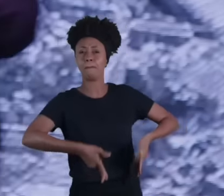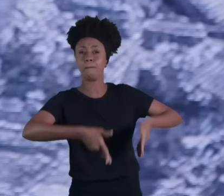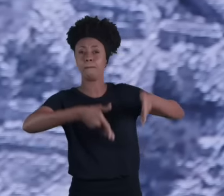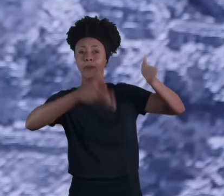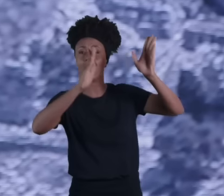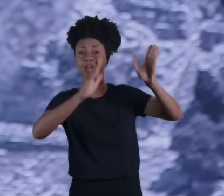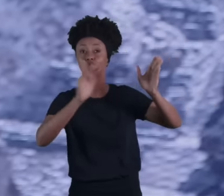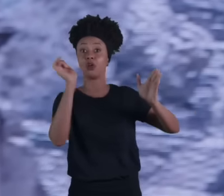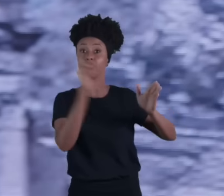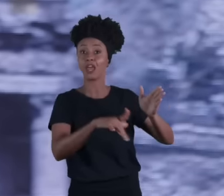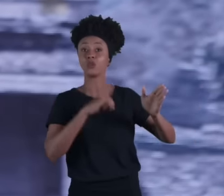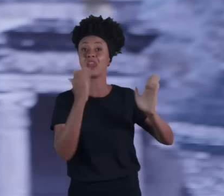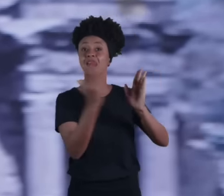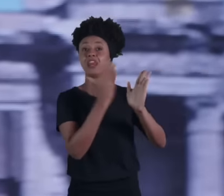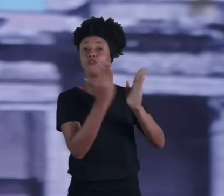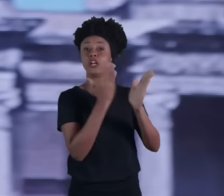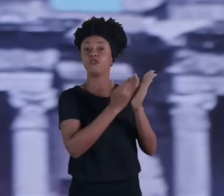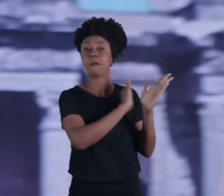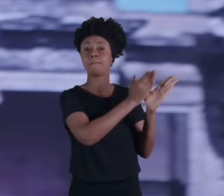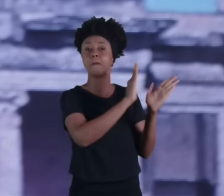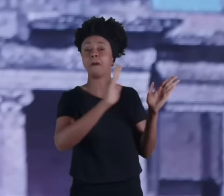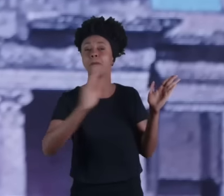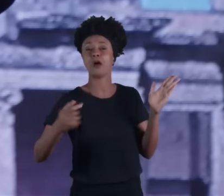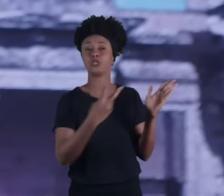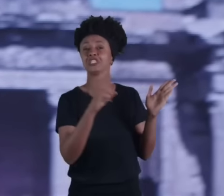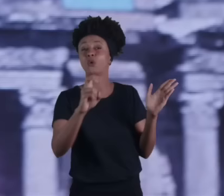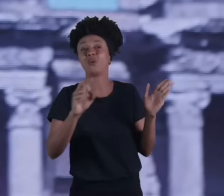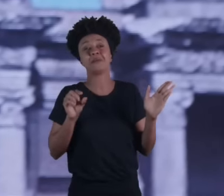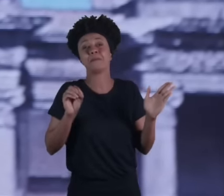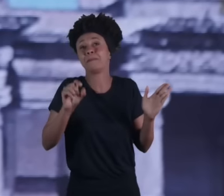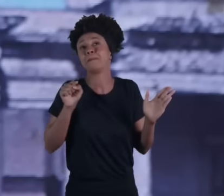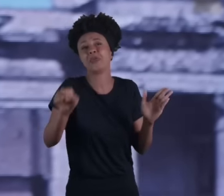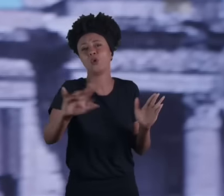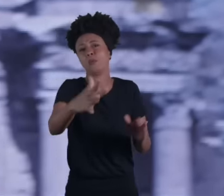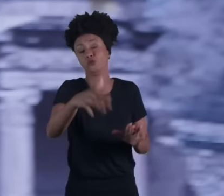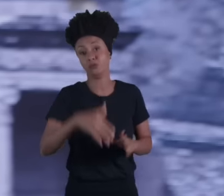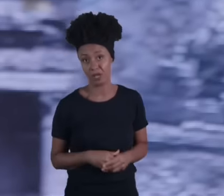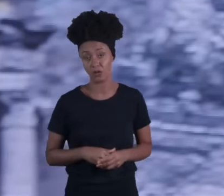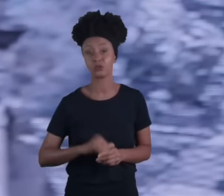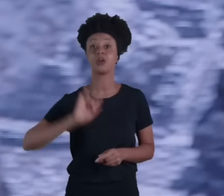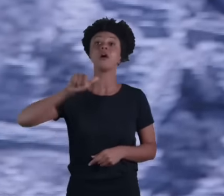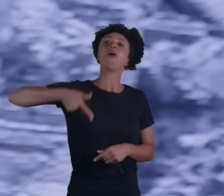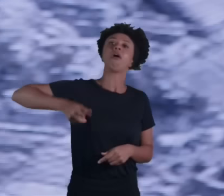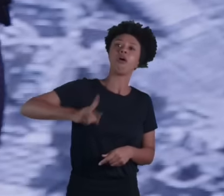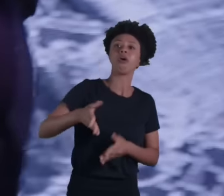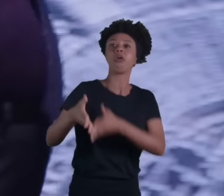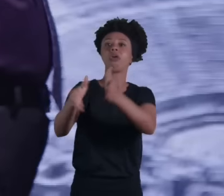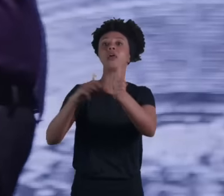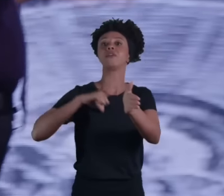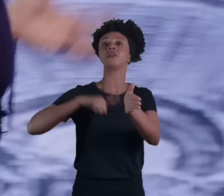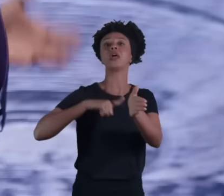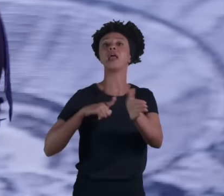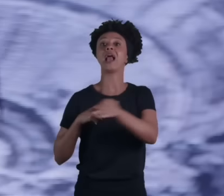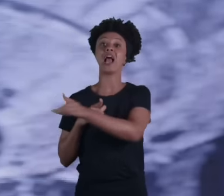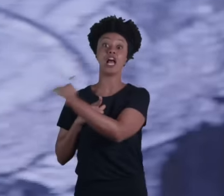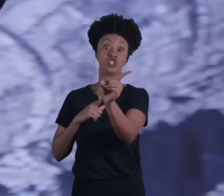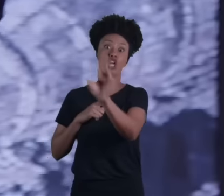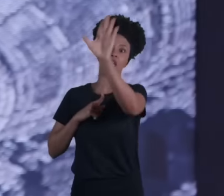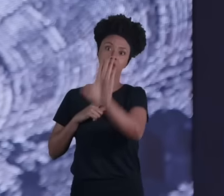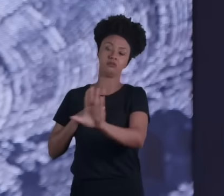mil livros. Aí segue adiante, vai chegar na Ágora, que é o mercado central, vai para a direita, você